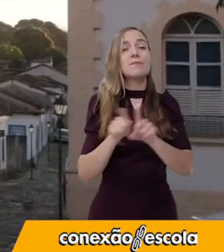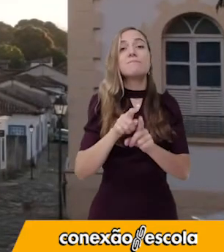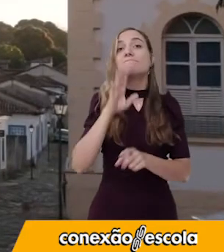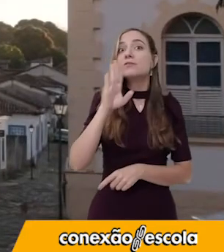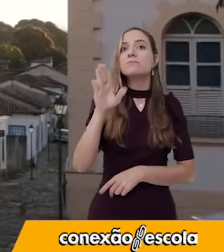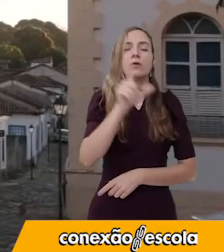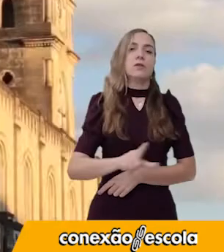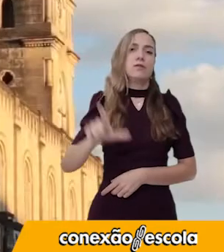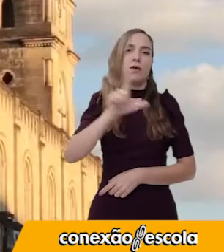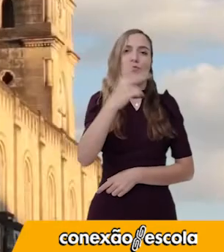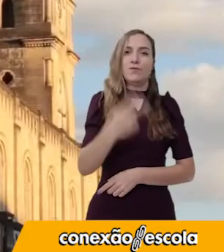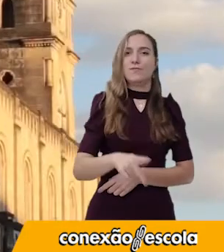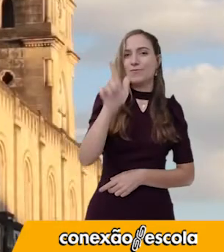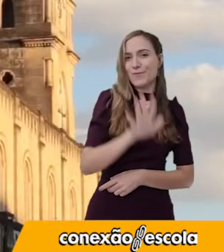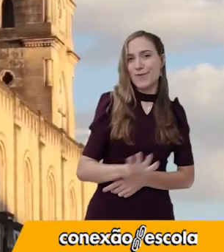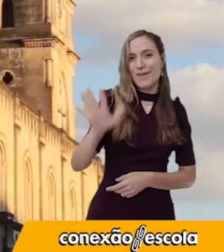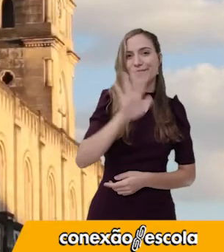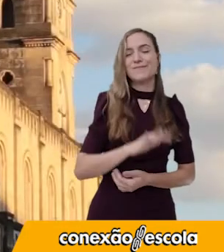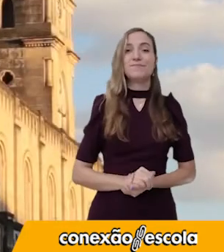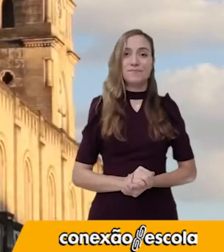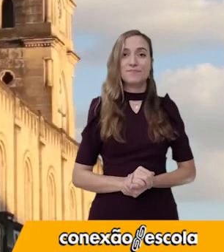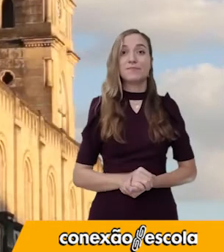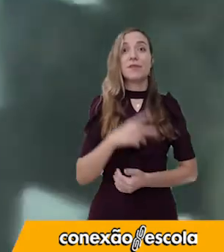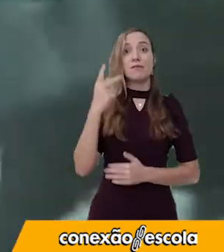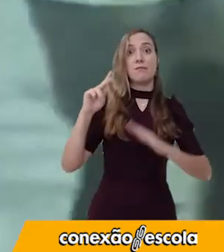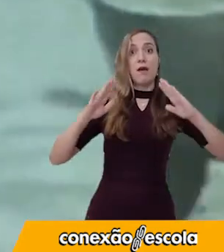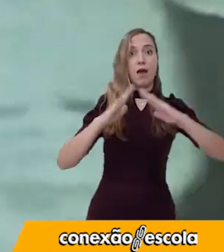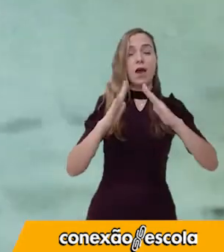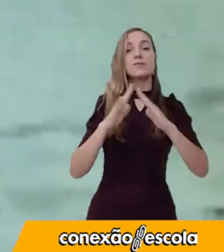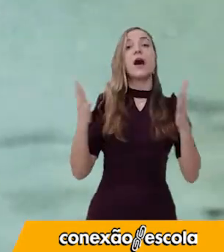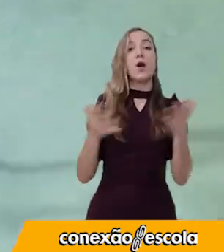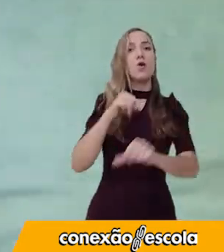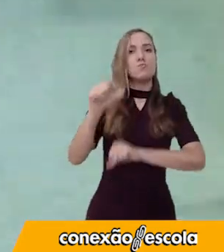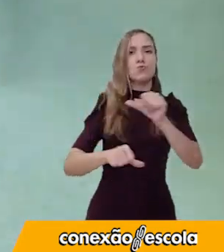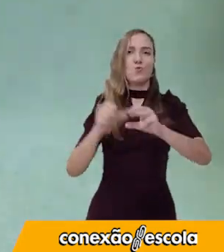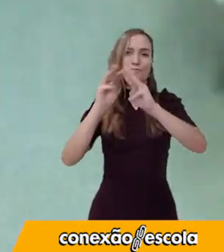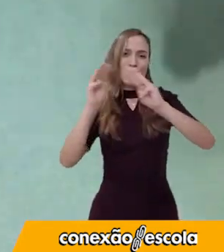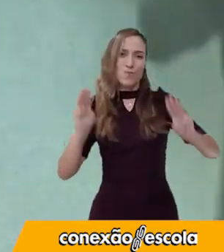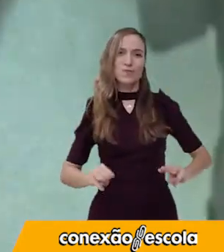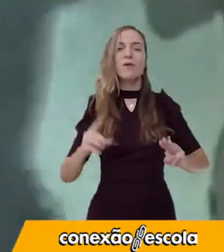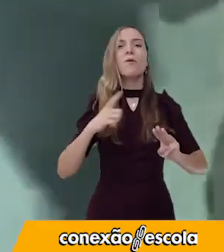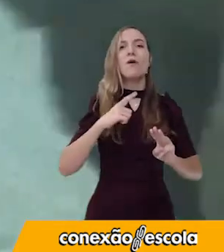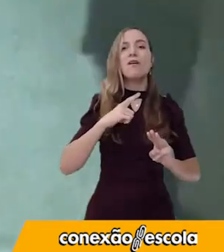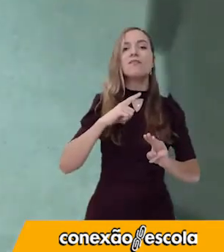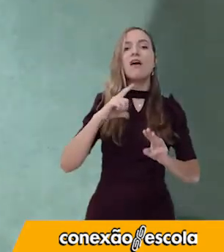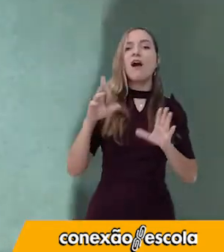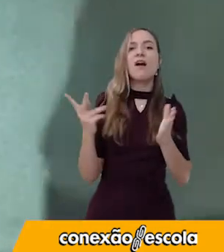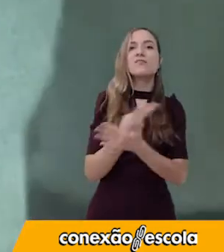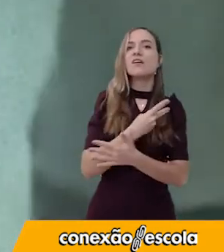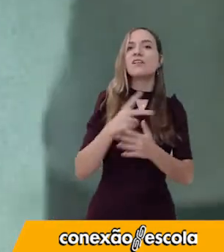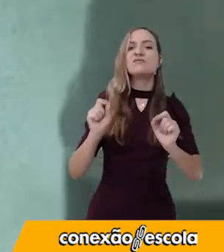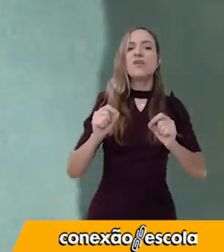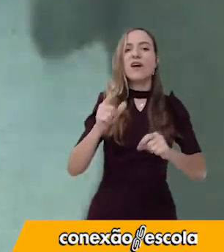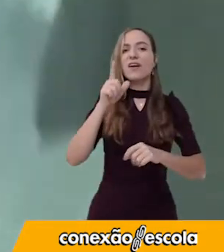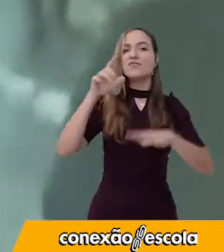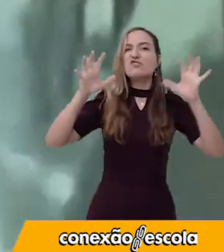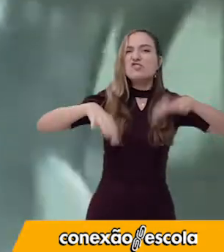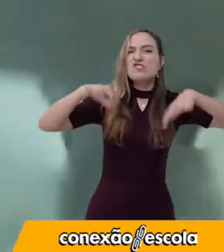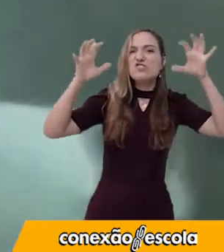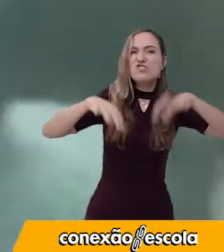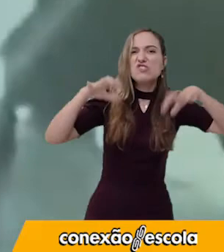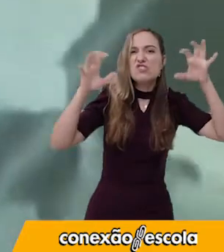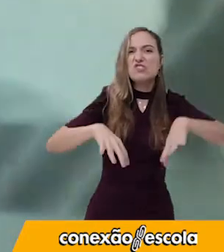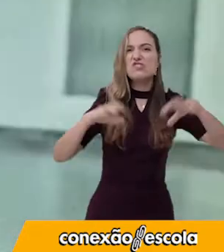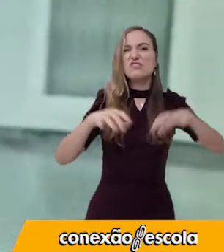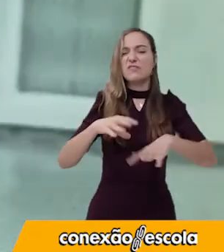a literatura, principalmente a literatura goiana. Na casa que abriga o Museu da Escritora, os muros desabaram e a